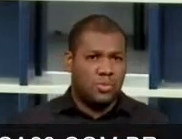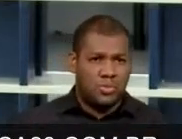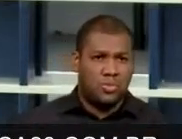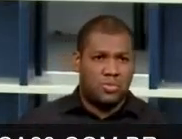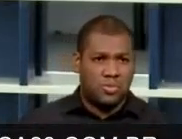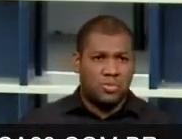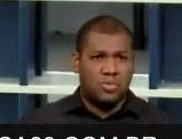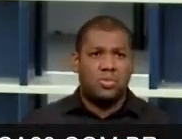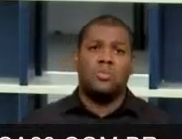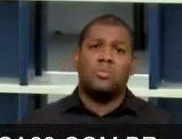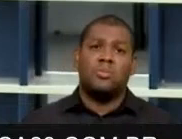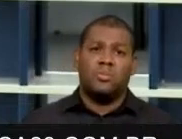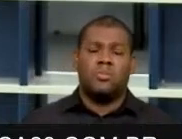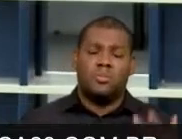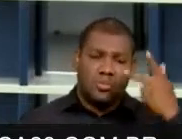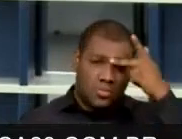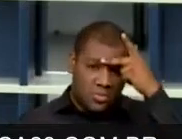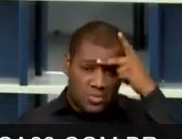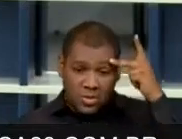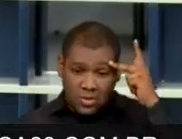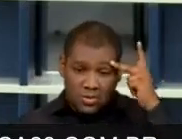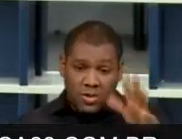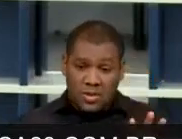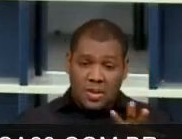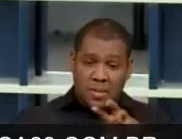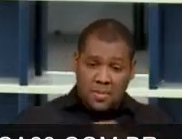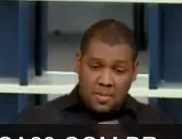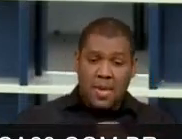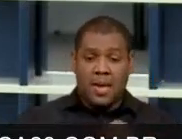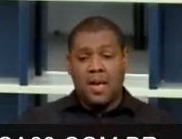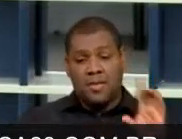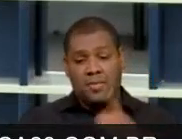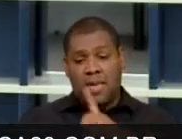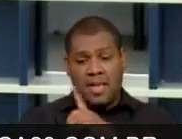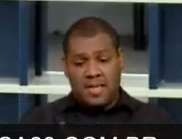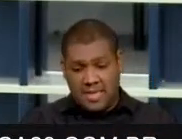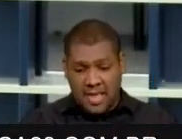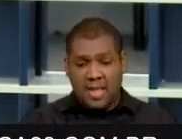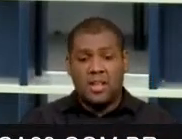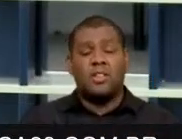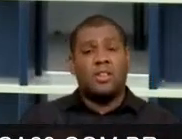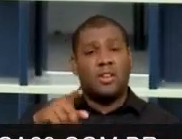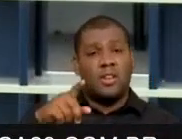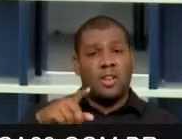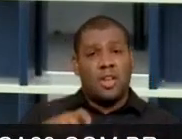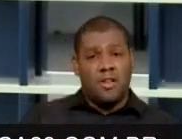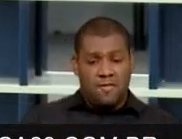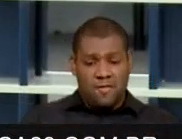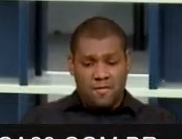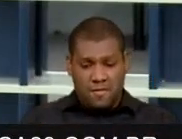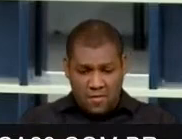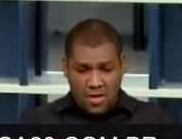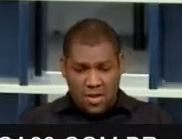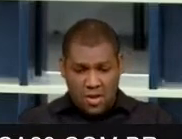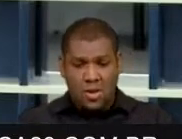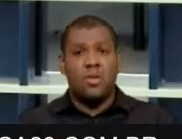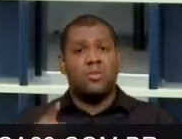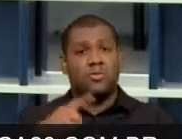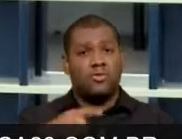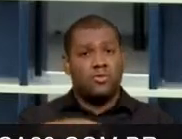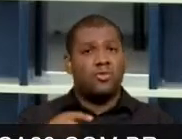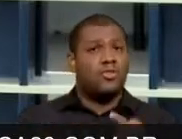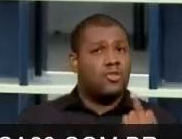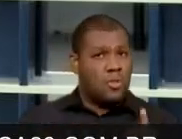o mesmo tipo da doença mais de uma vez. E atenção, se você pegar dengue, é muito importante sempre